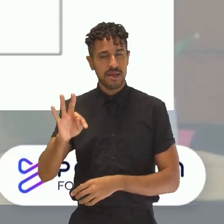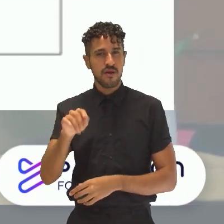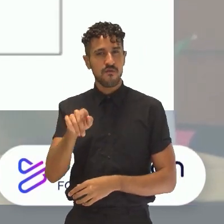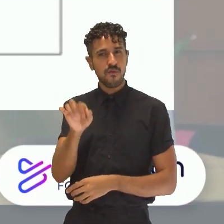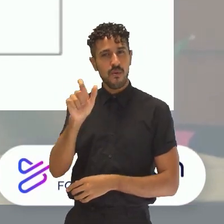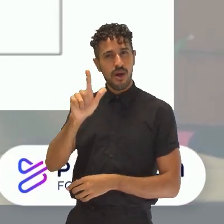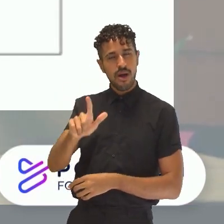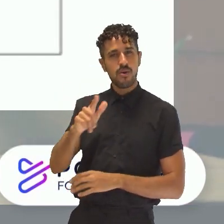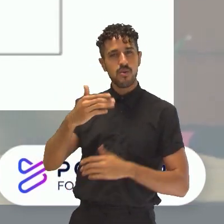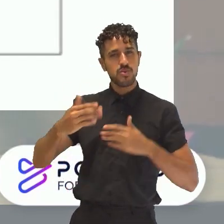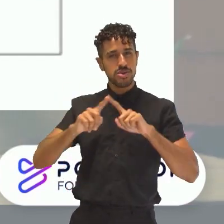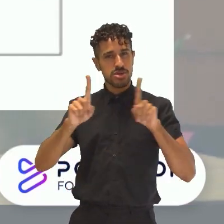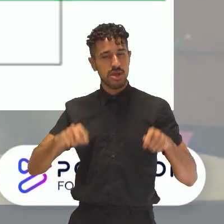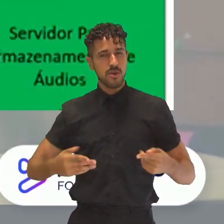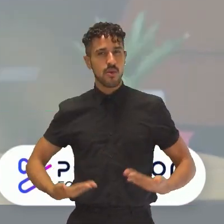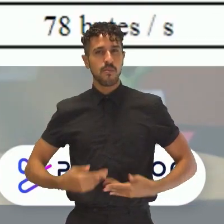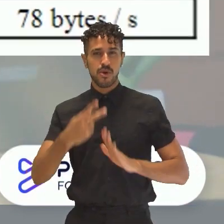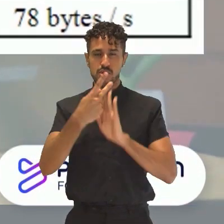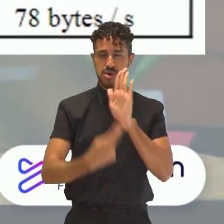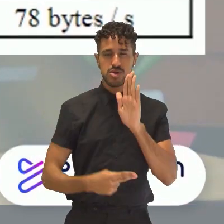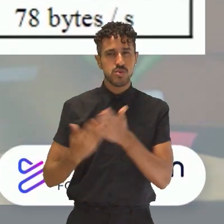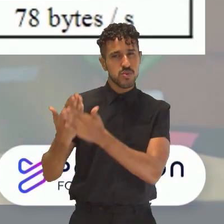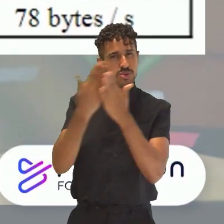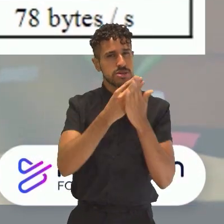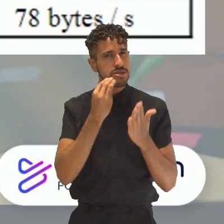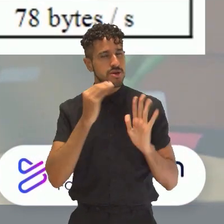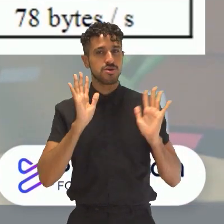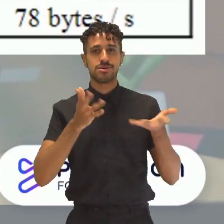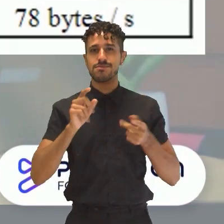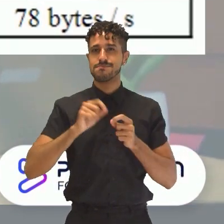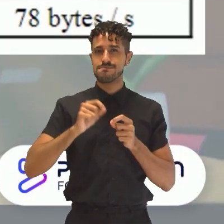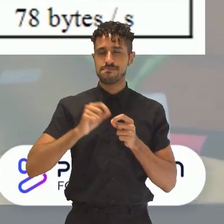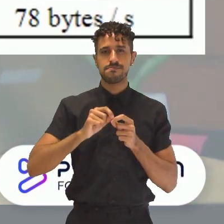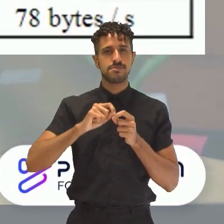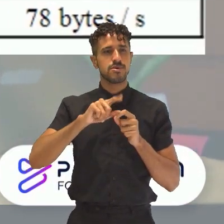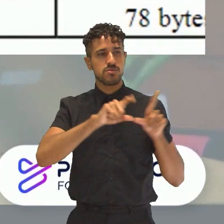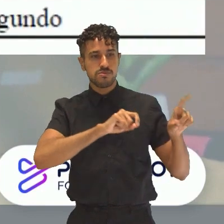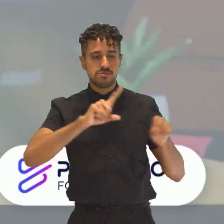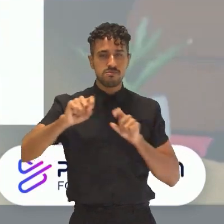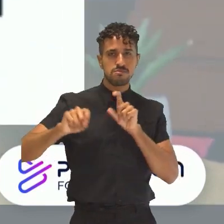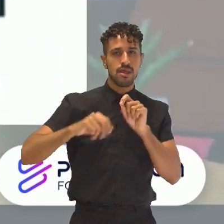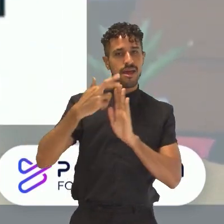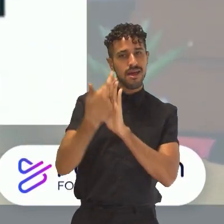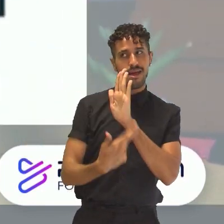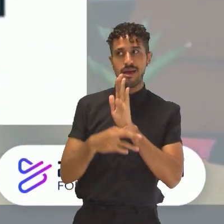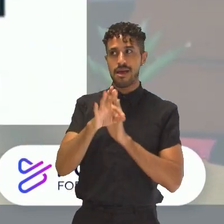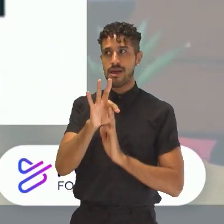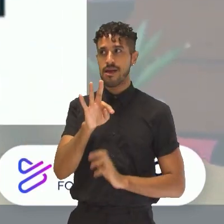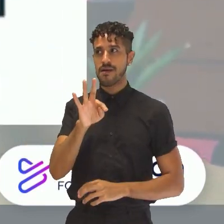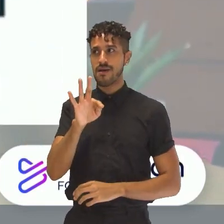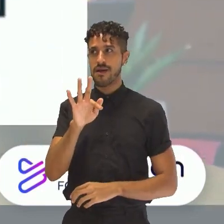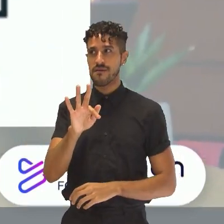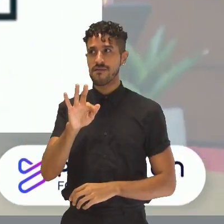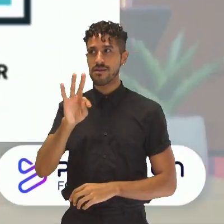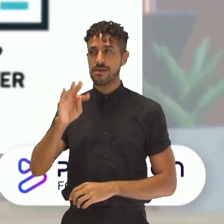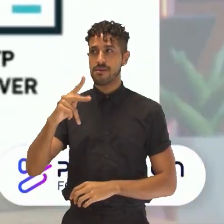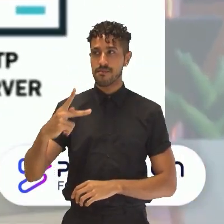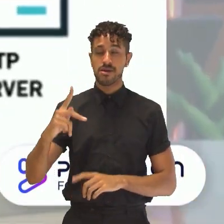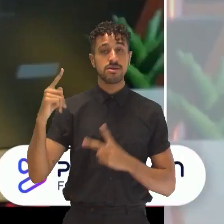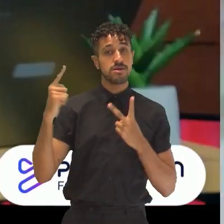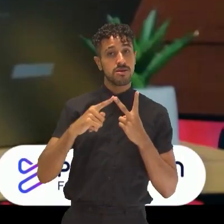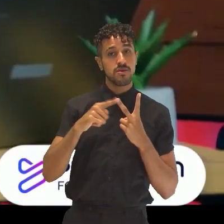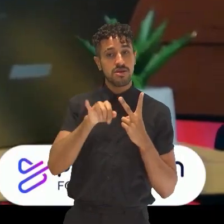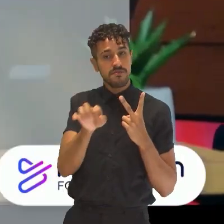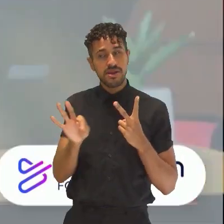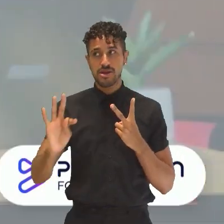o servidor do projeto. Estudos e testes foram realizados e foi escolhido o protocolo FTP. Na segunda